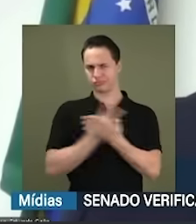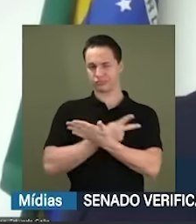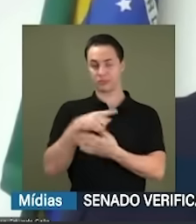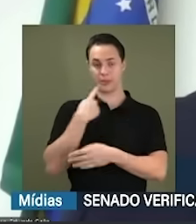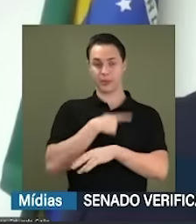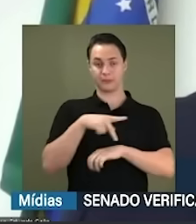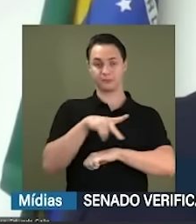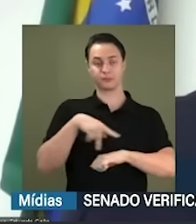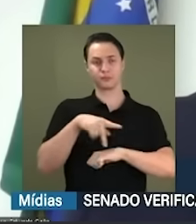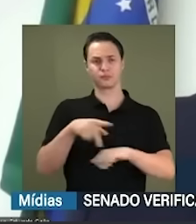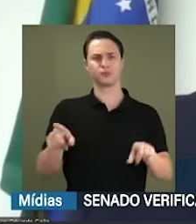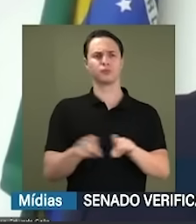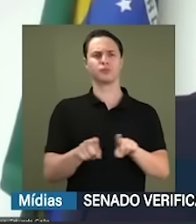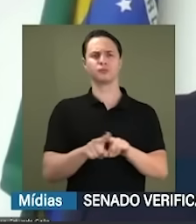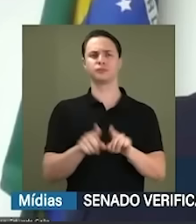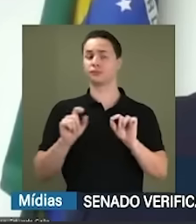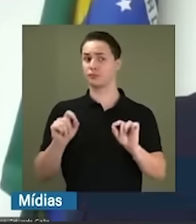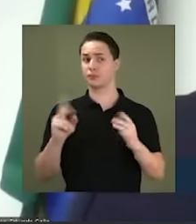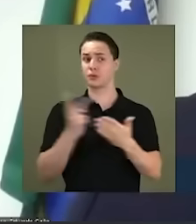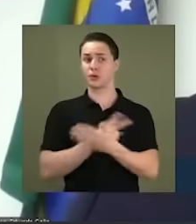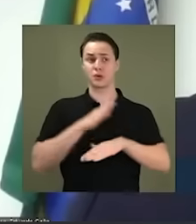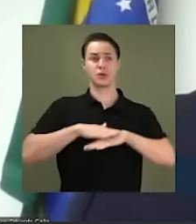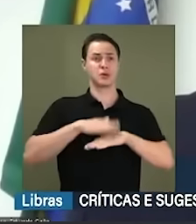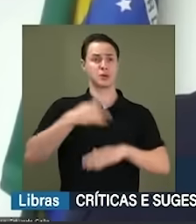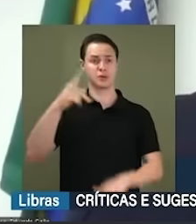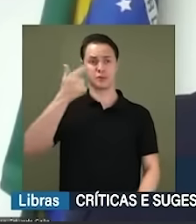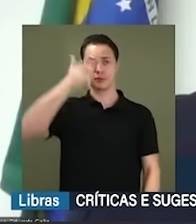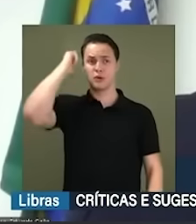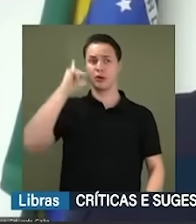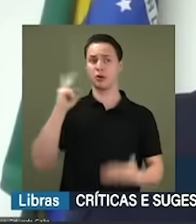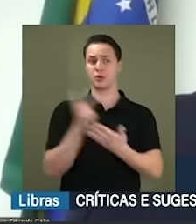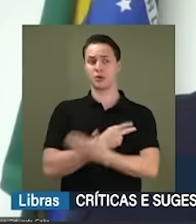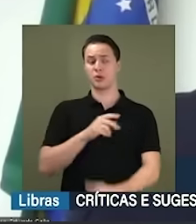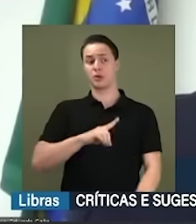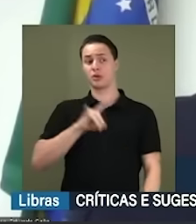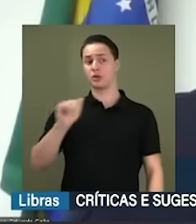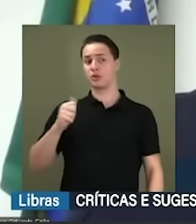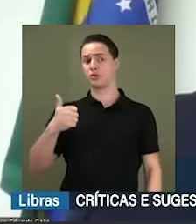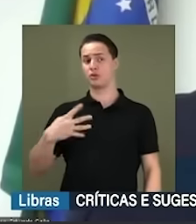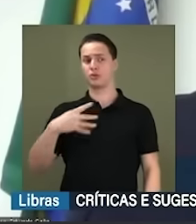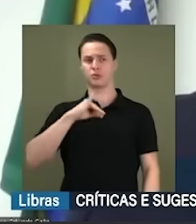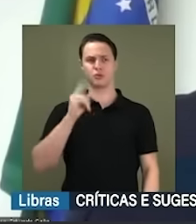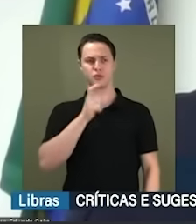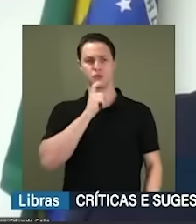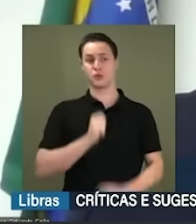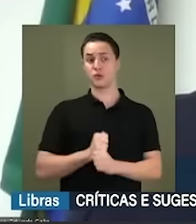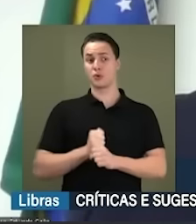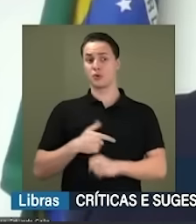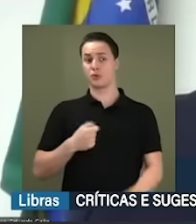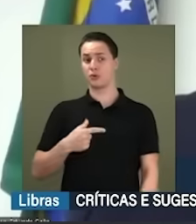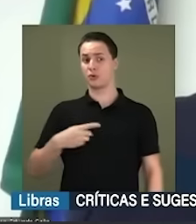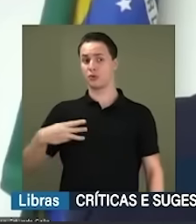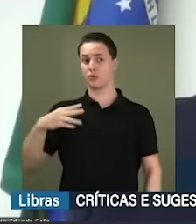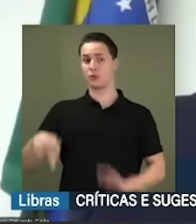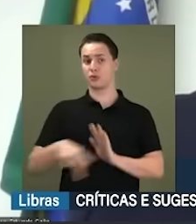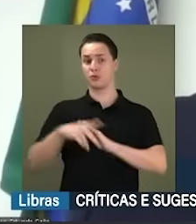Outro caso de arbitrariedade cometida pelo ministro, ocorrido no dia 14 de julho de 2023 no aeroporto de